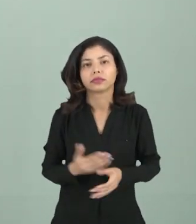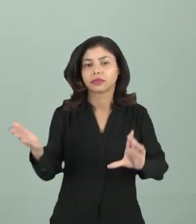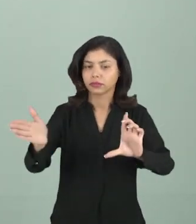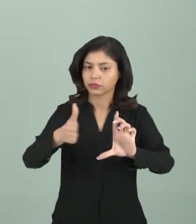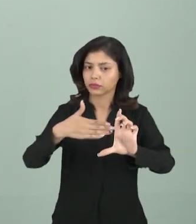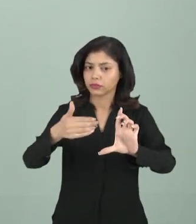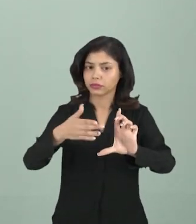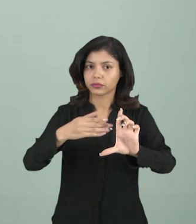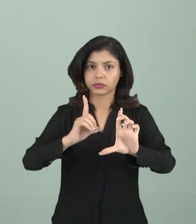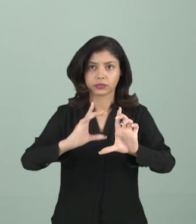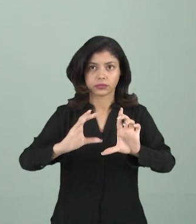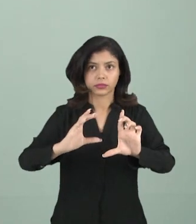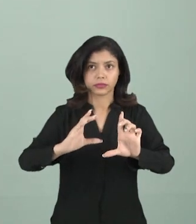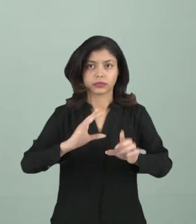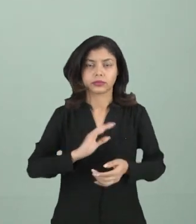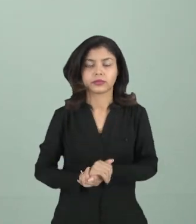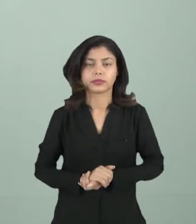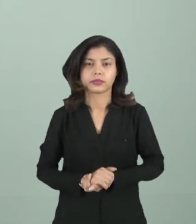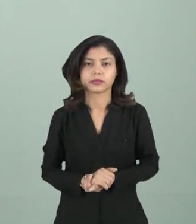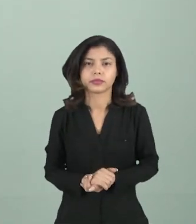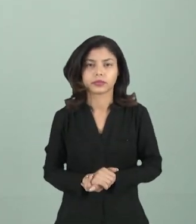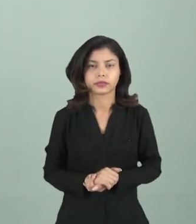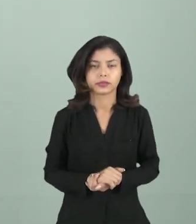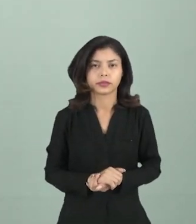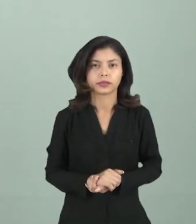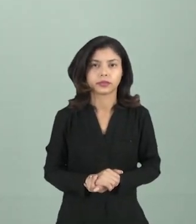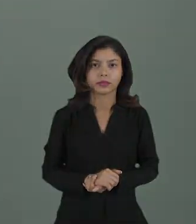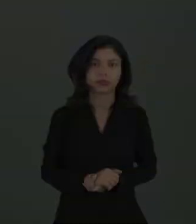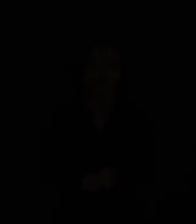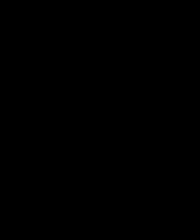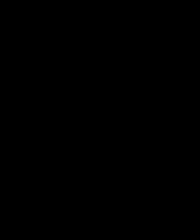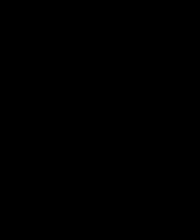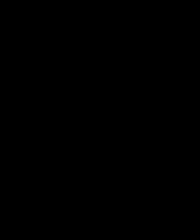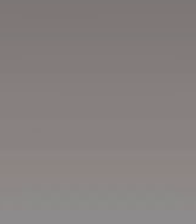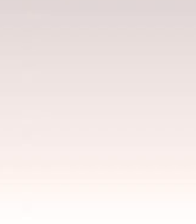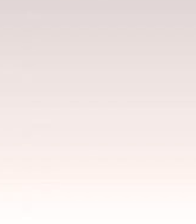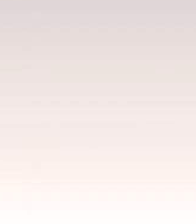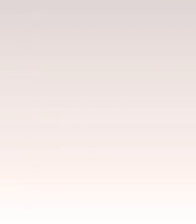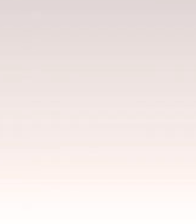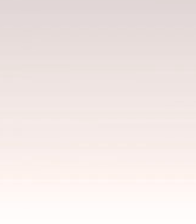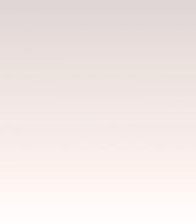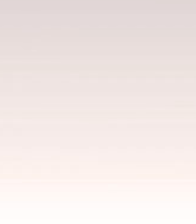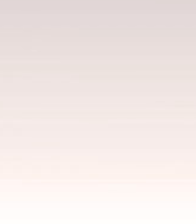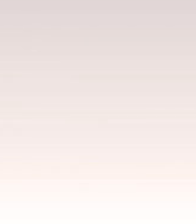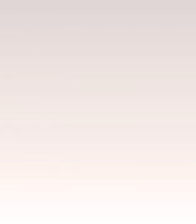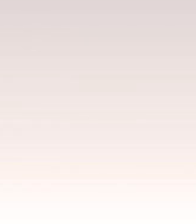acesse a plataforma eduque.ac.